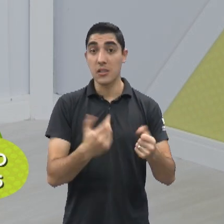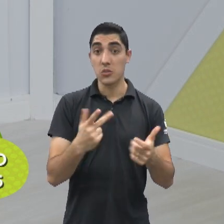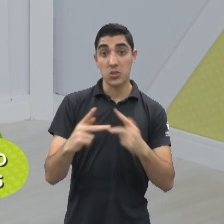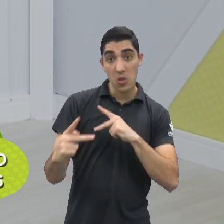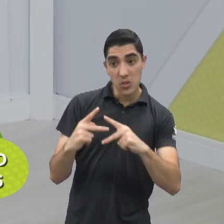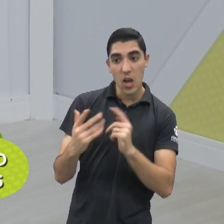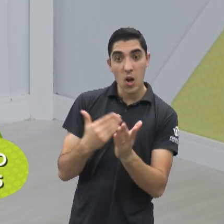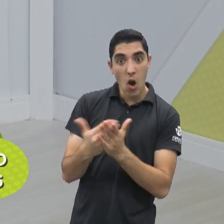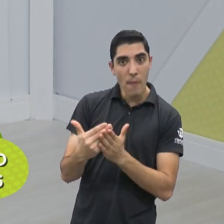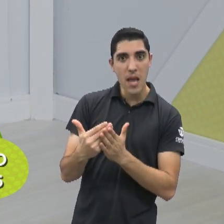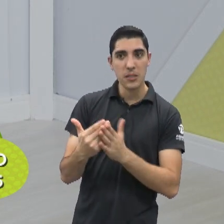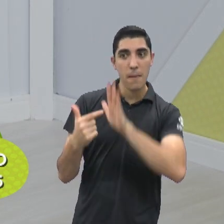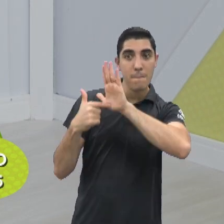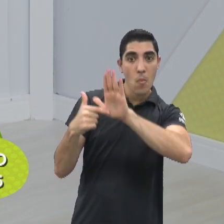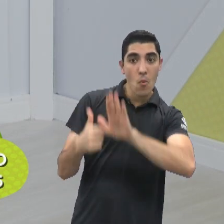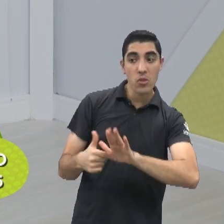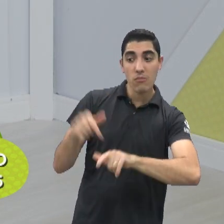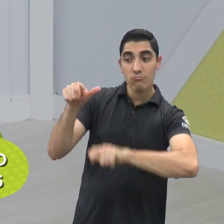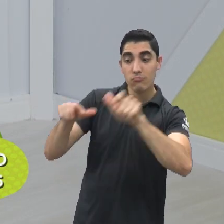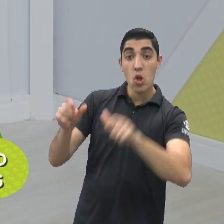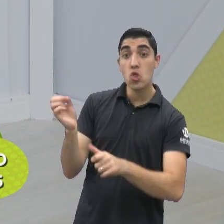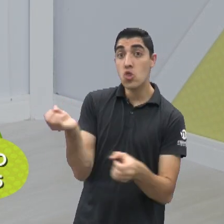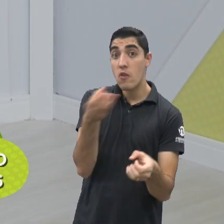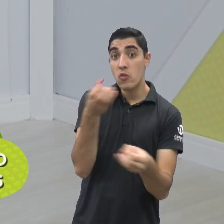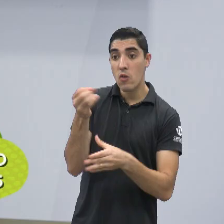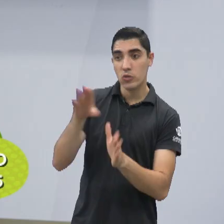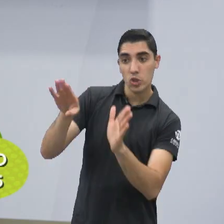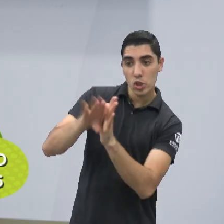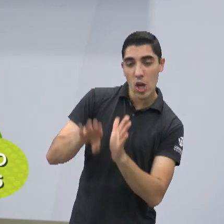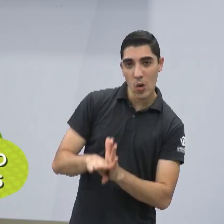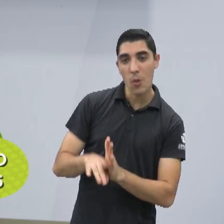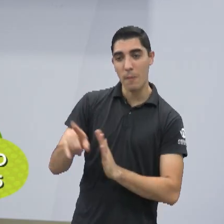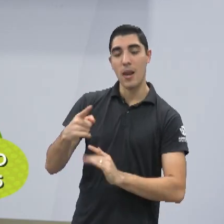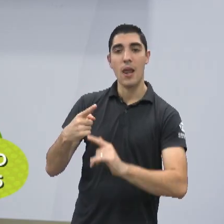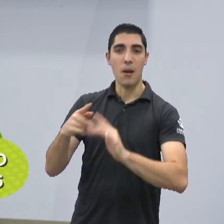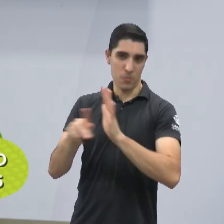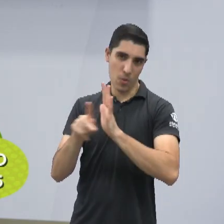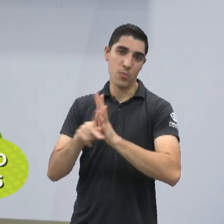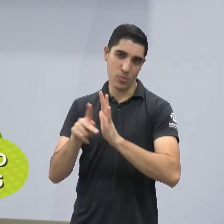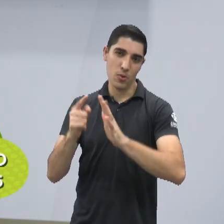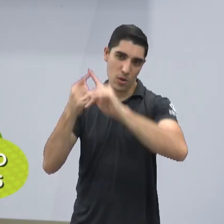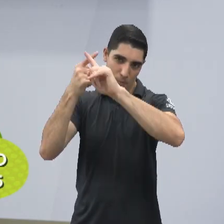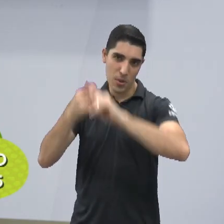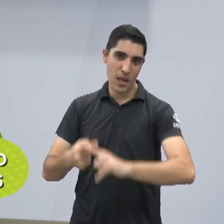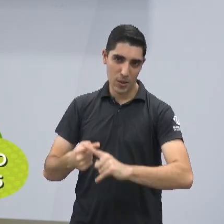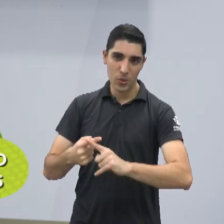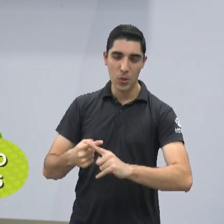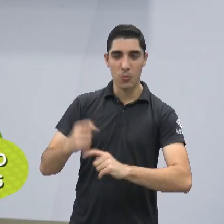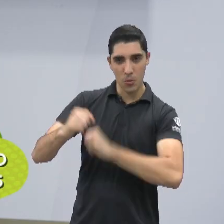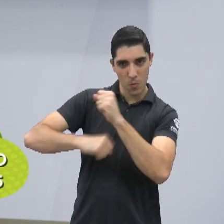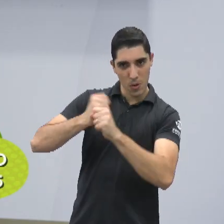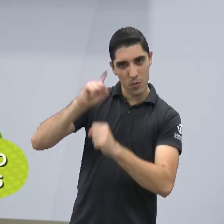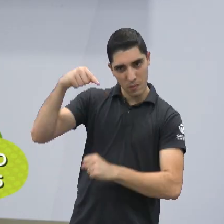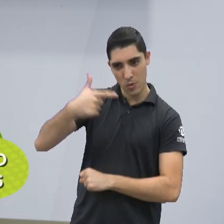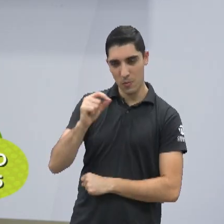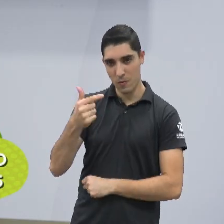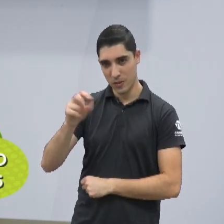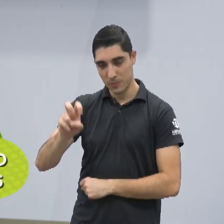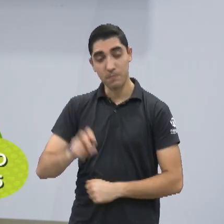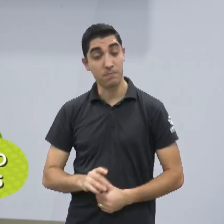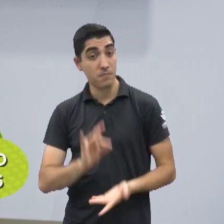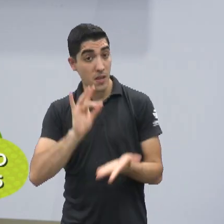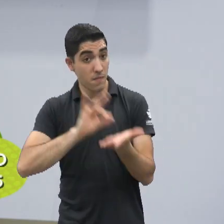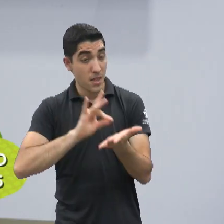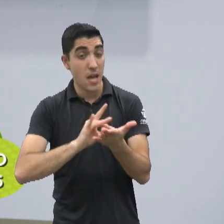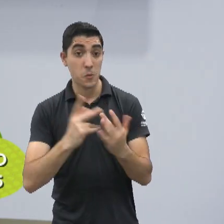caras, né? Suas novas caras para esse time de 2025. Verdade, e olhando esse mapeamento, né, que o São José está